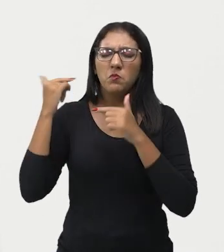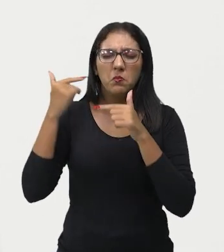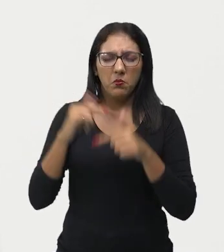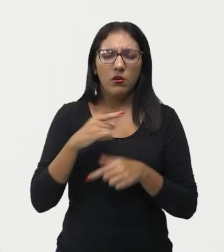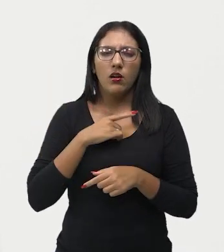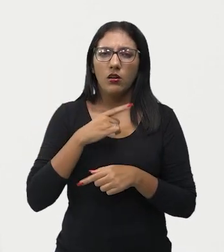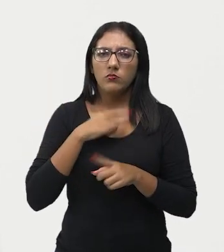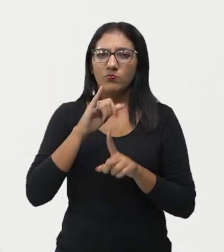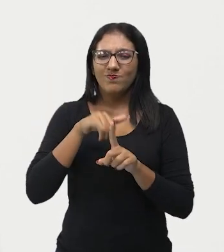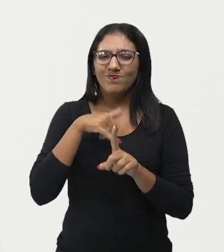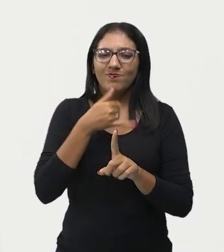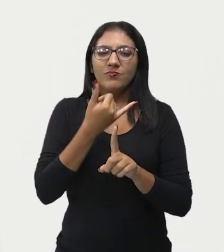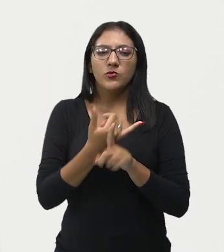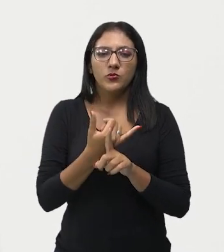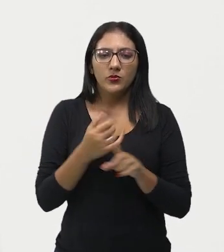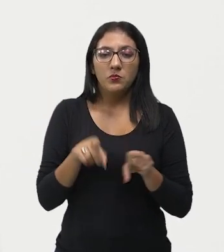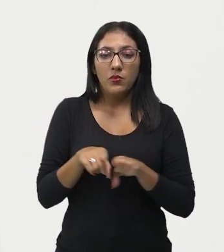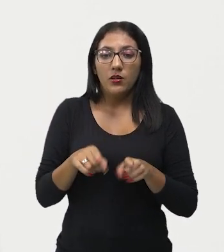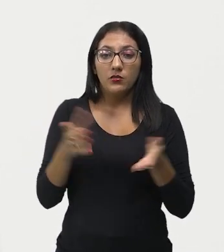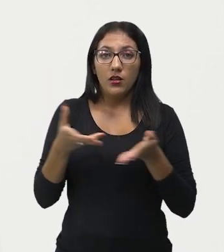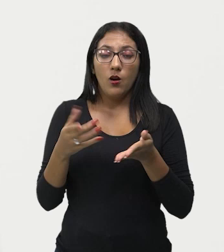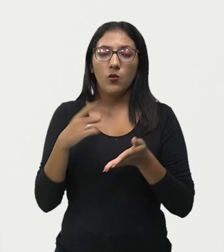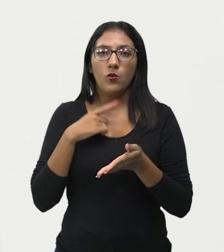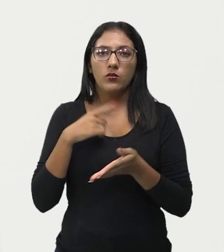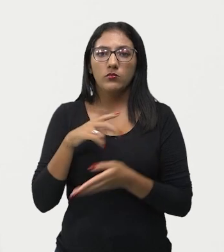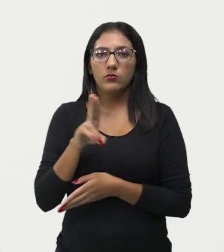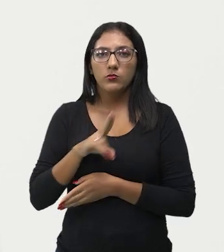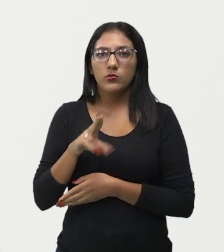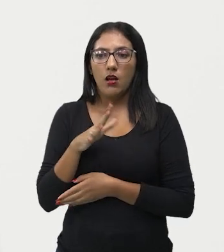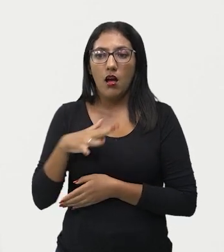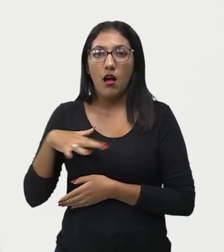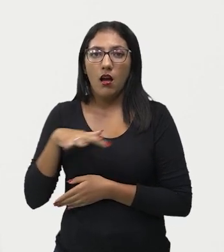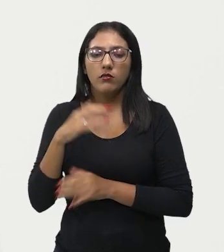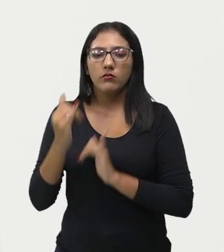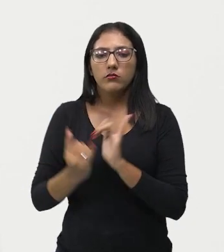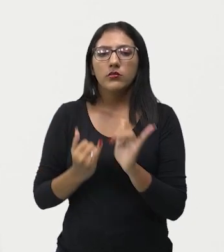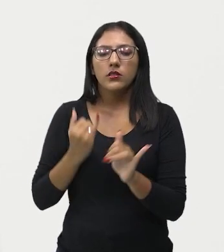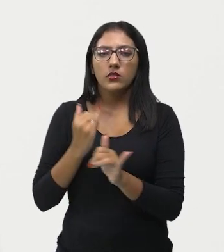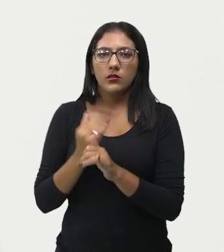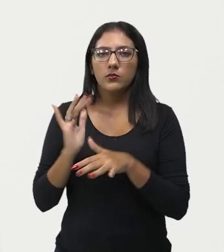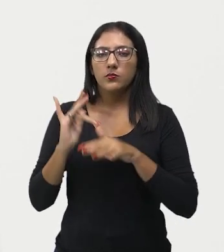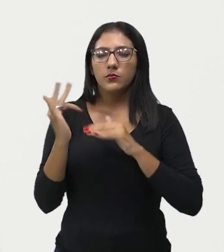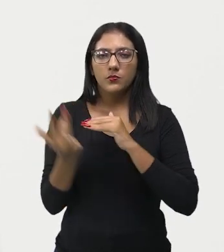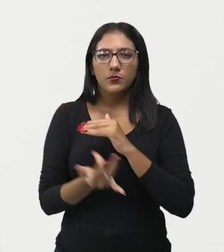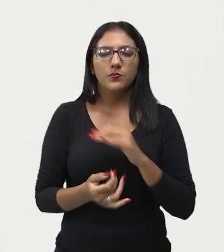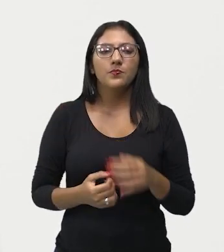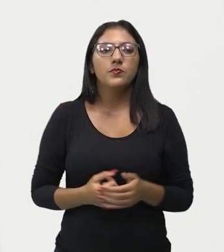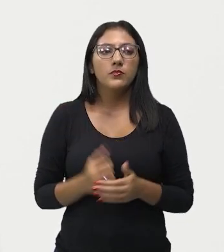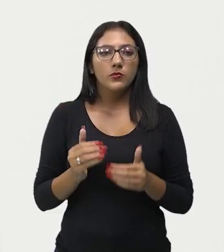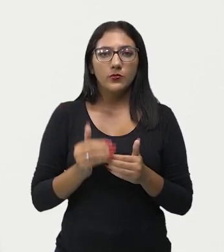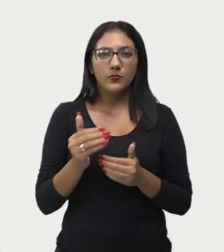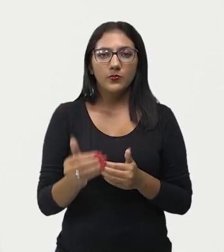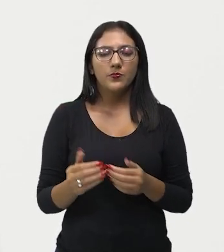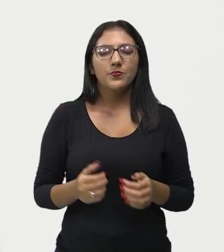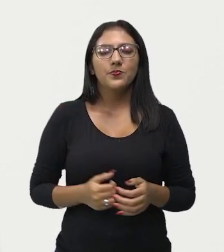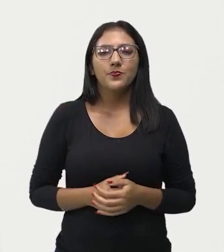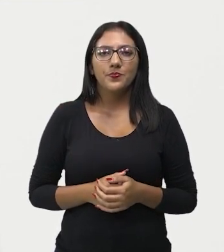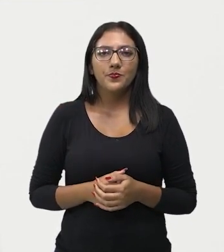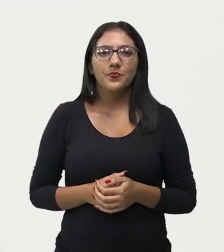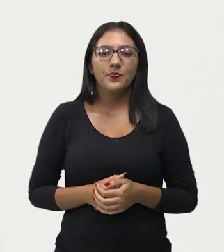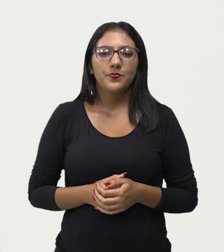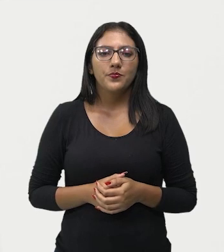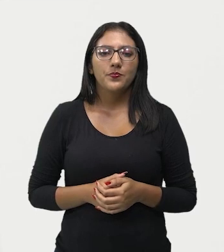bullying, porém sendo empregado através de meios eletrônicos e virtuais. Continuando.